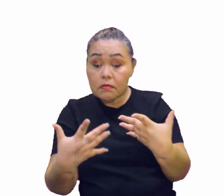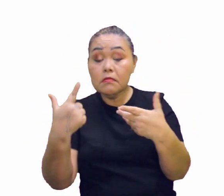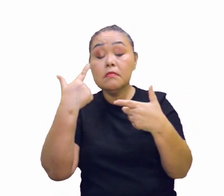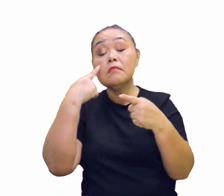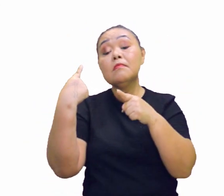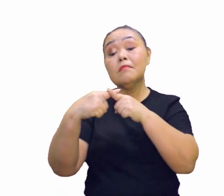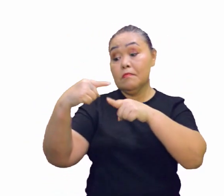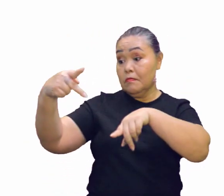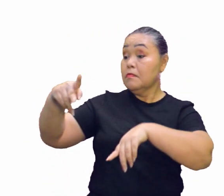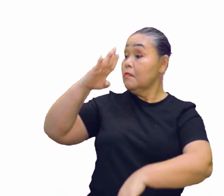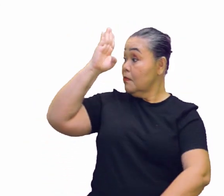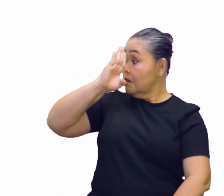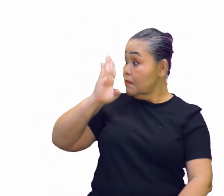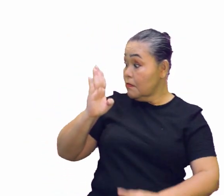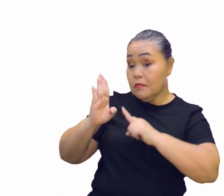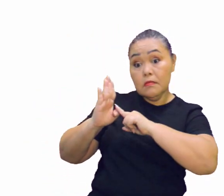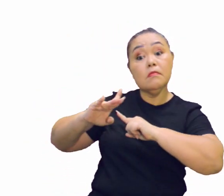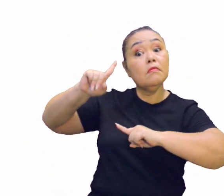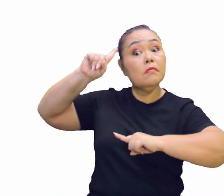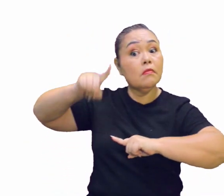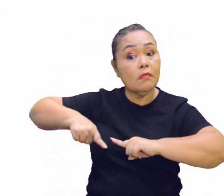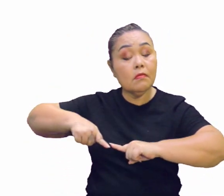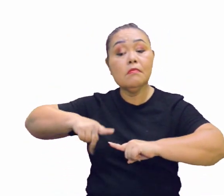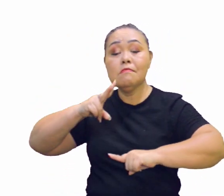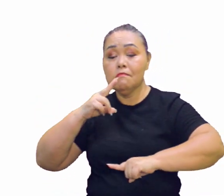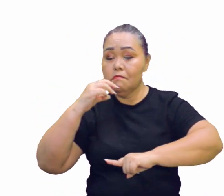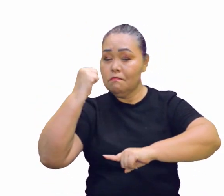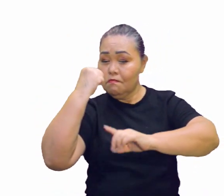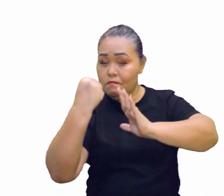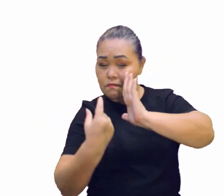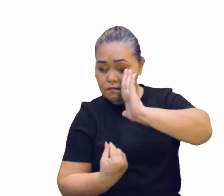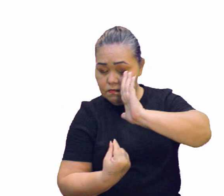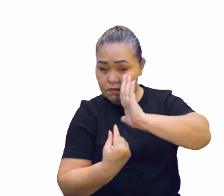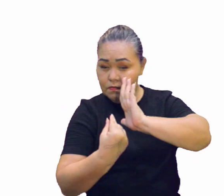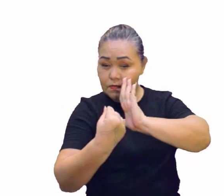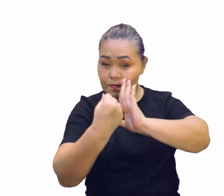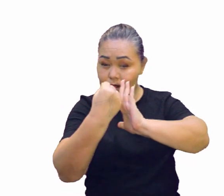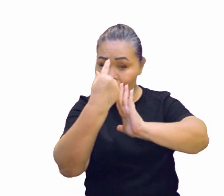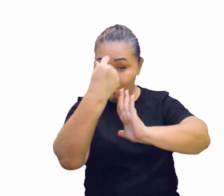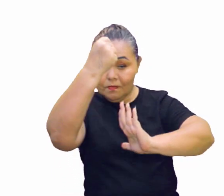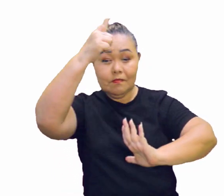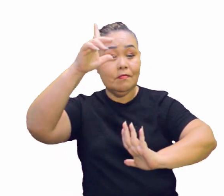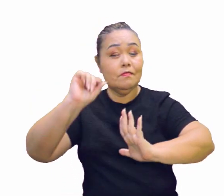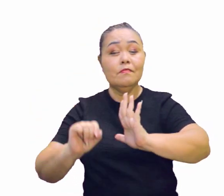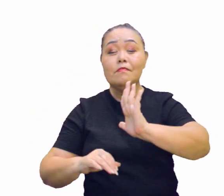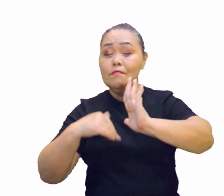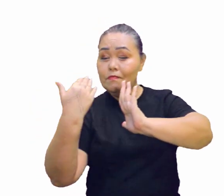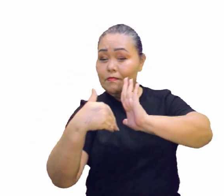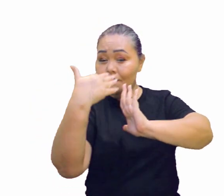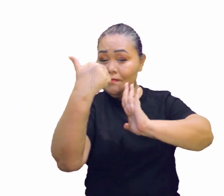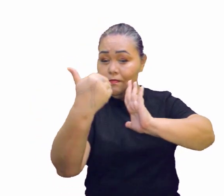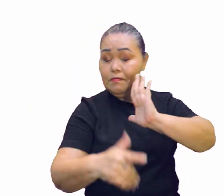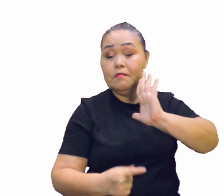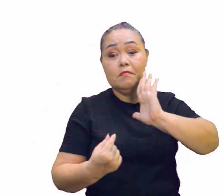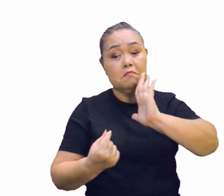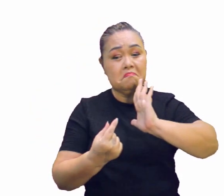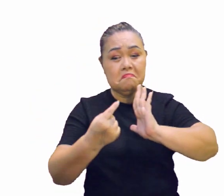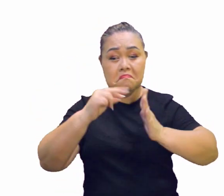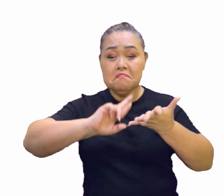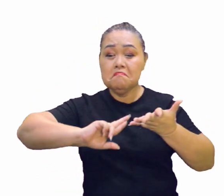é considerado uma potência emergente, galera. Então, crescimento econômico, né, uma